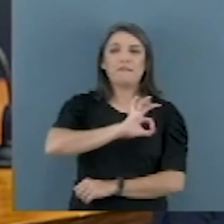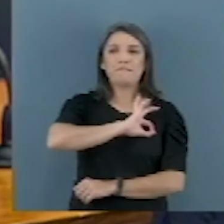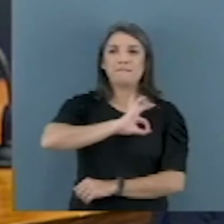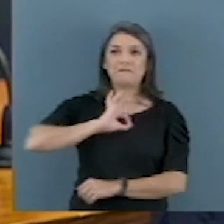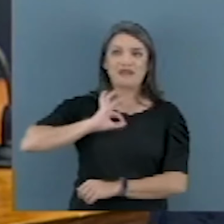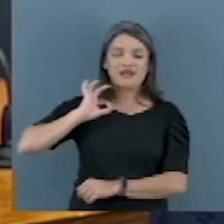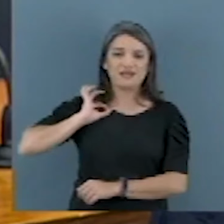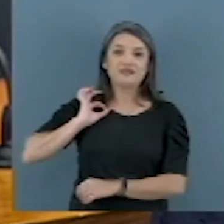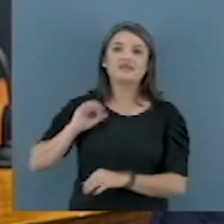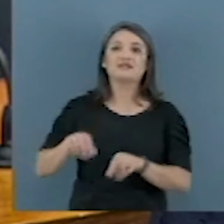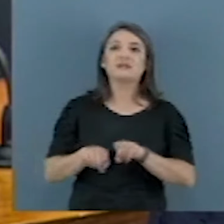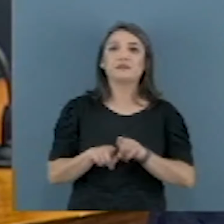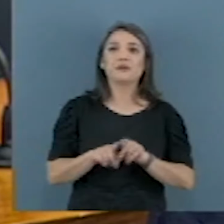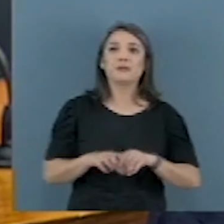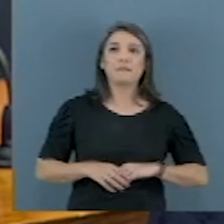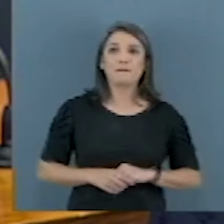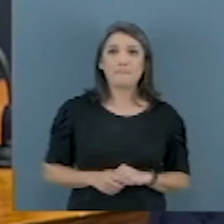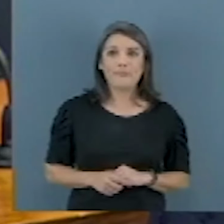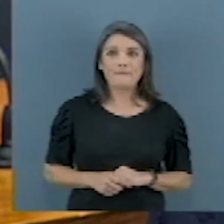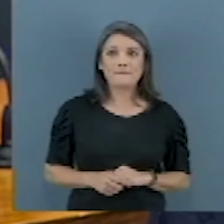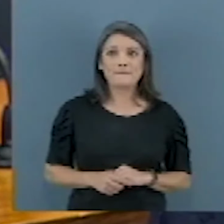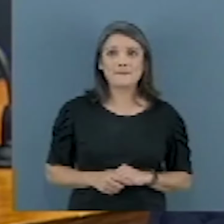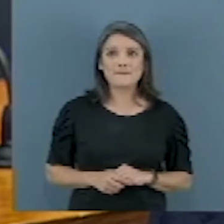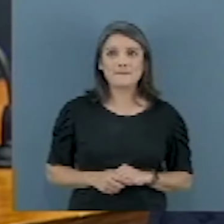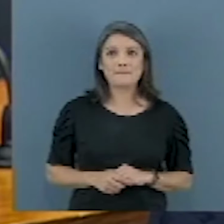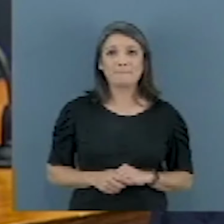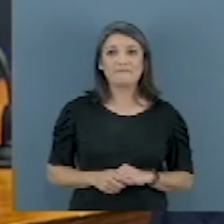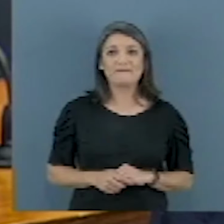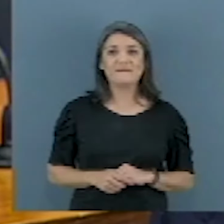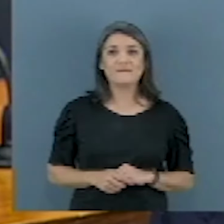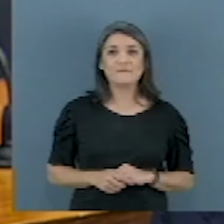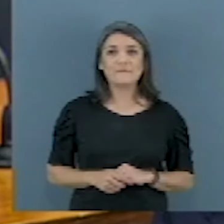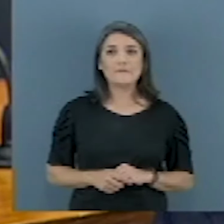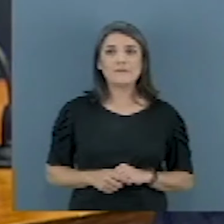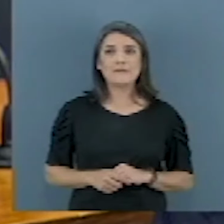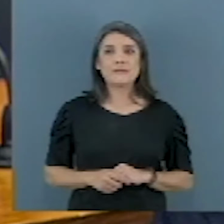mas pelo menos, se eu não tivesse corrigido, ele teria falado mal, esse abençoado.